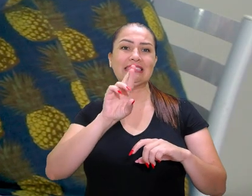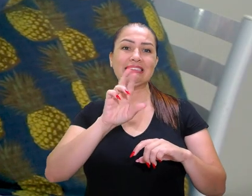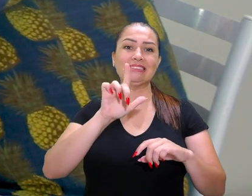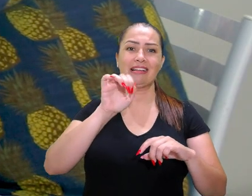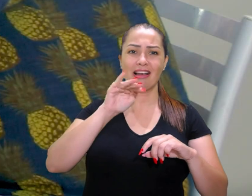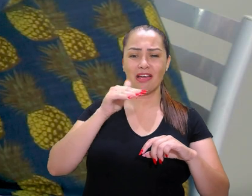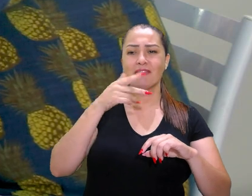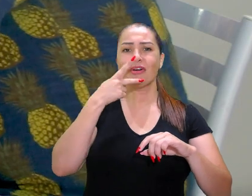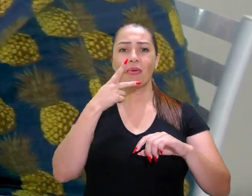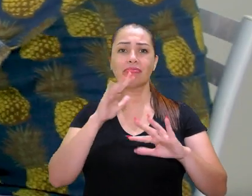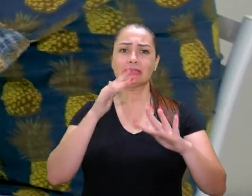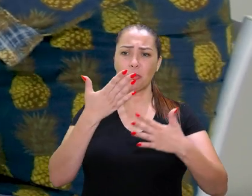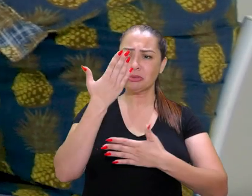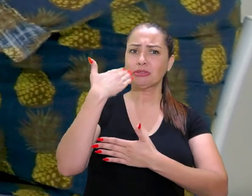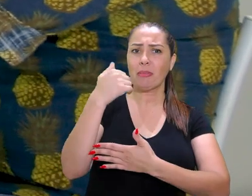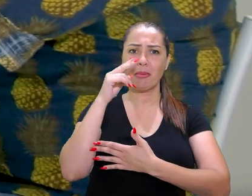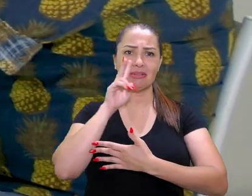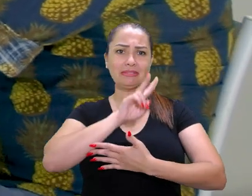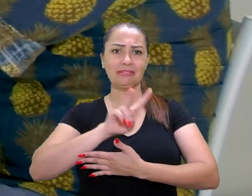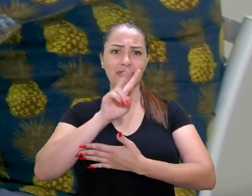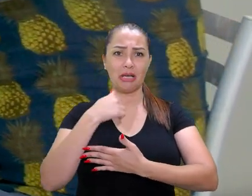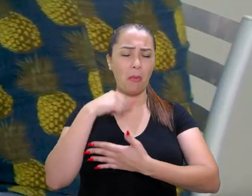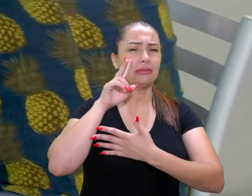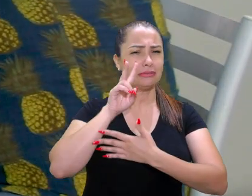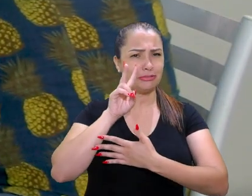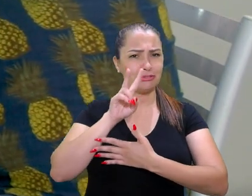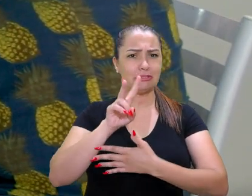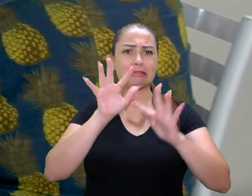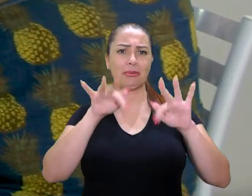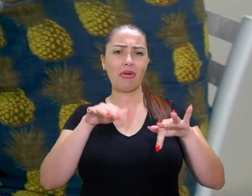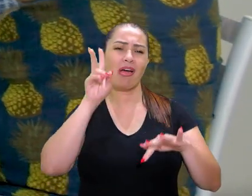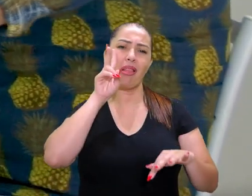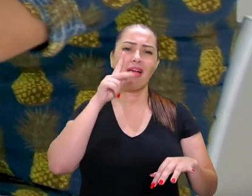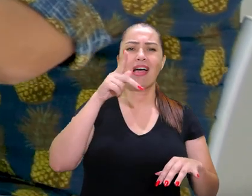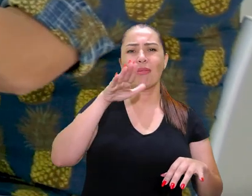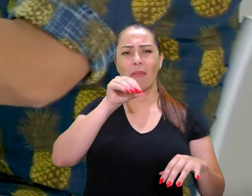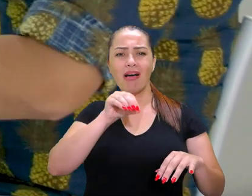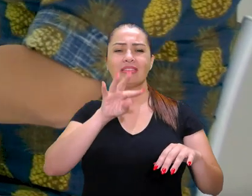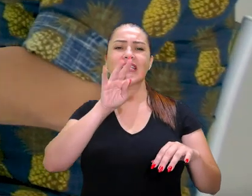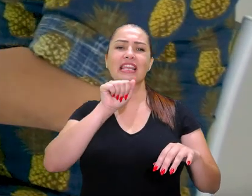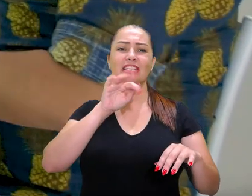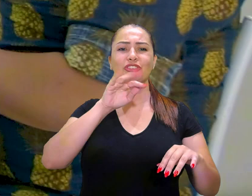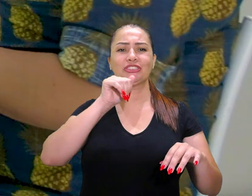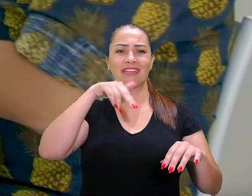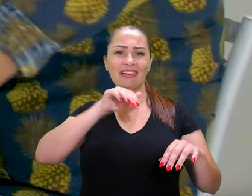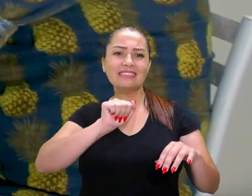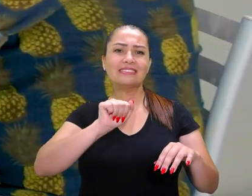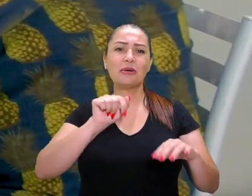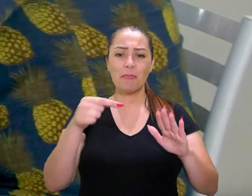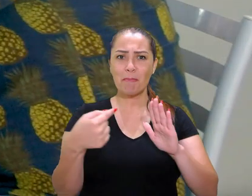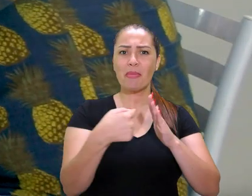para assistir. E quando eu assisti e terminou, aí eu me lembro que o Paulo, a Tatiana vieram pra frente assim, e aí, o que você